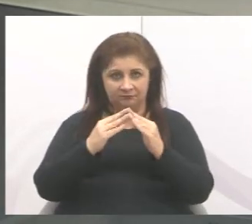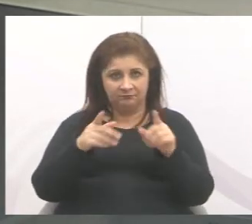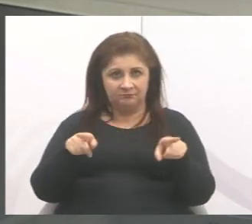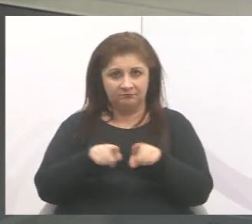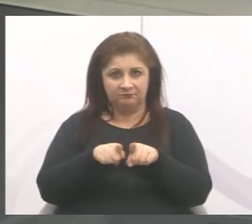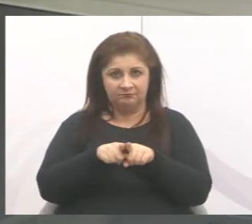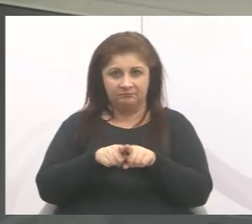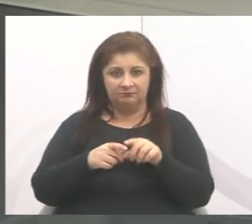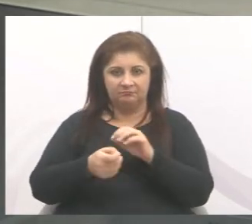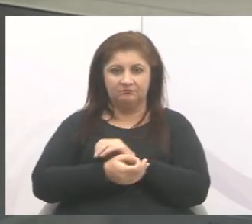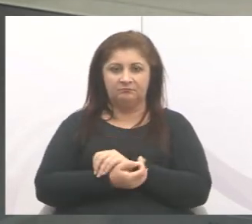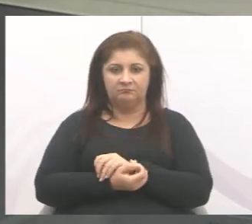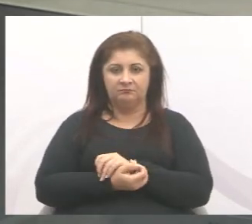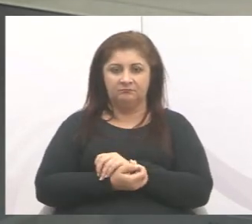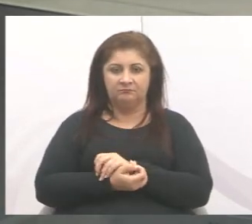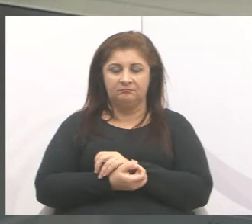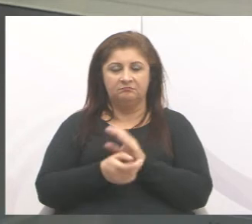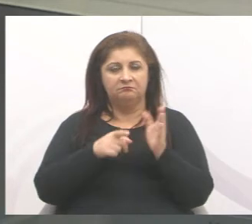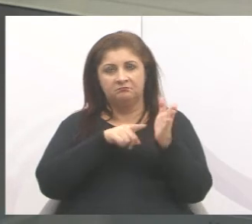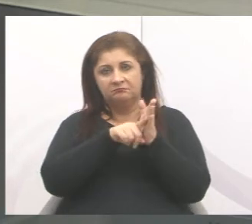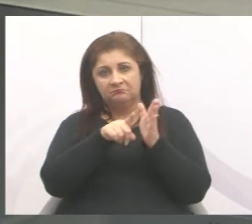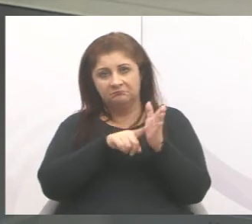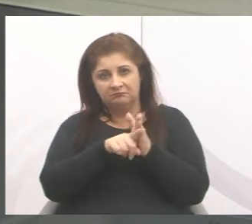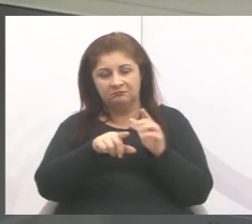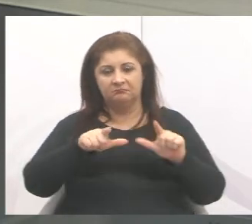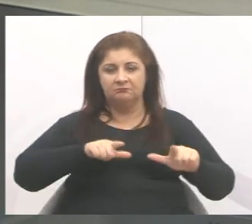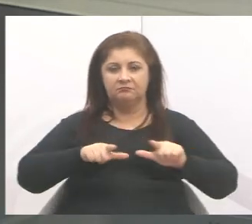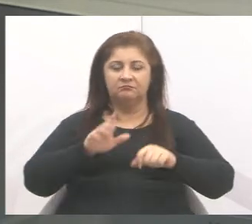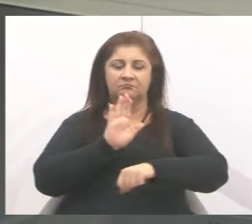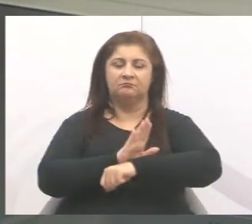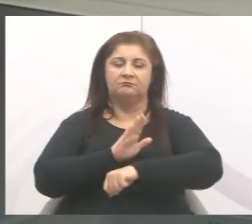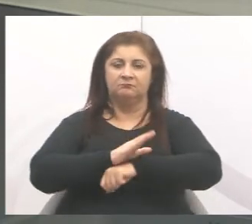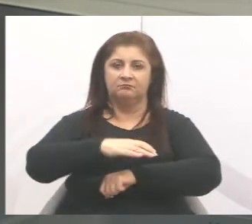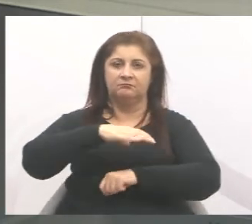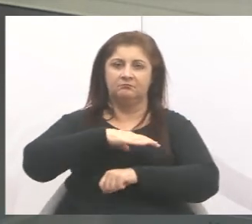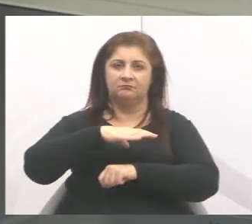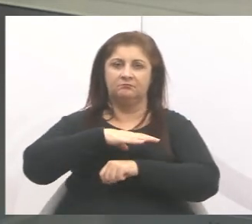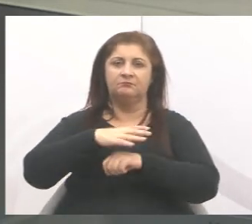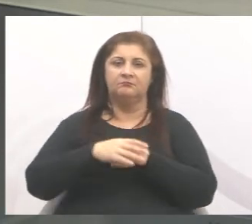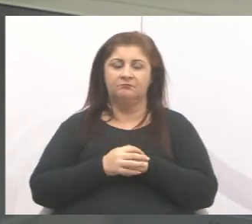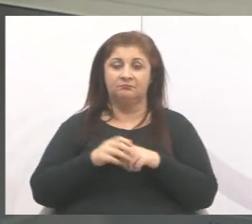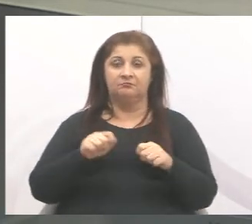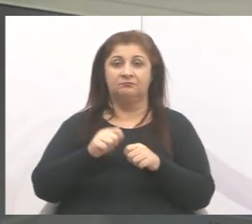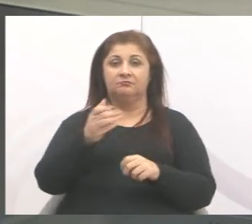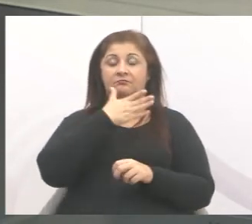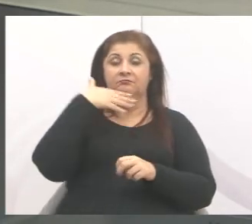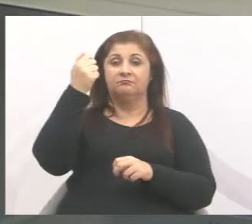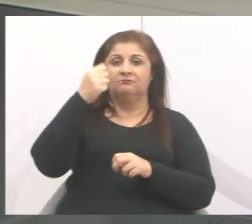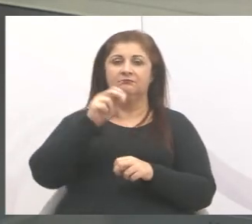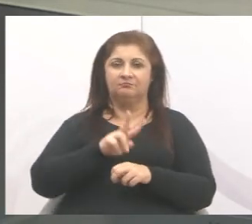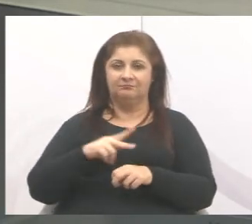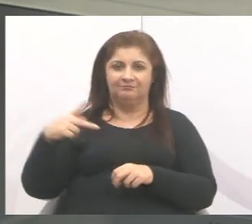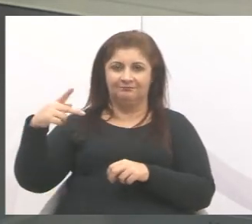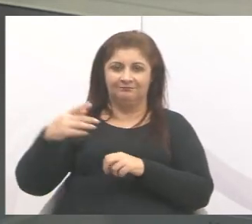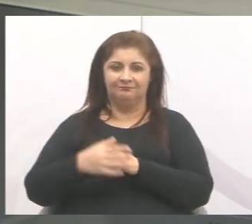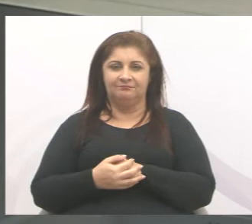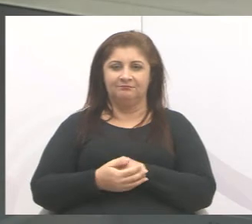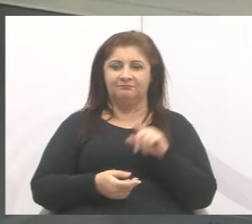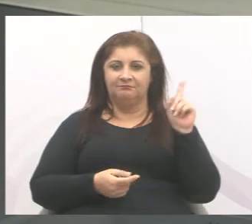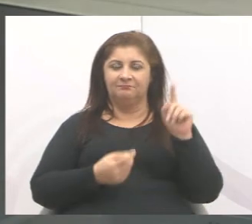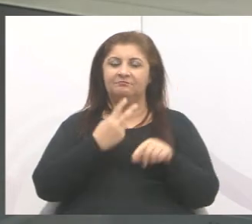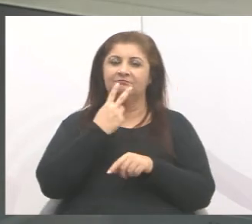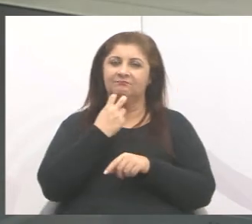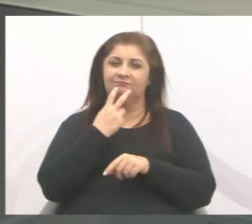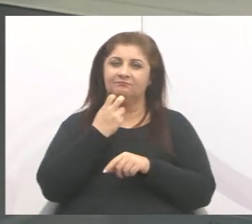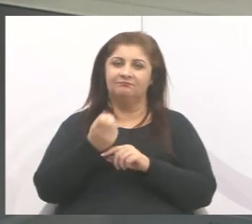para fazer as perguntas e trabalhar para a cidade, para fazer uma melhor cidade do Vale do Paraíba. Quem fala aqui é o vereador